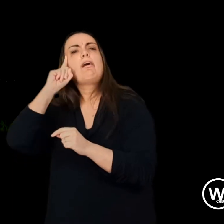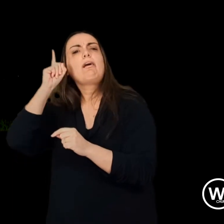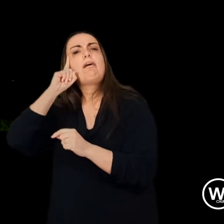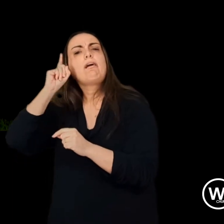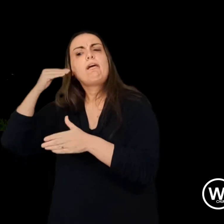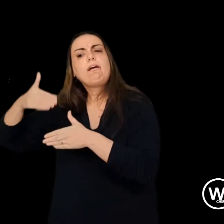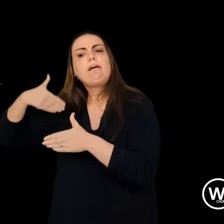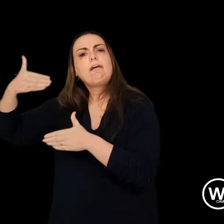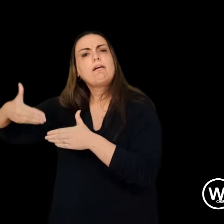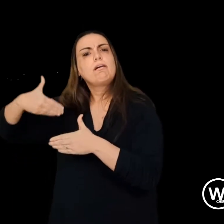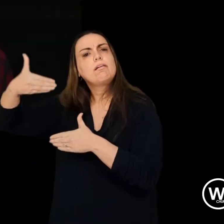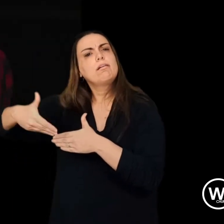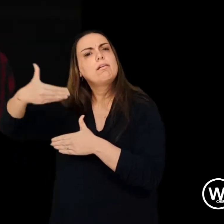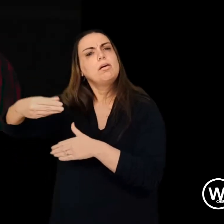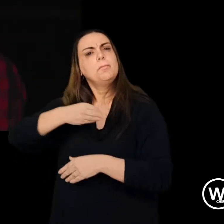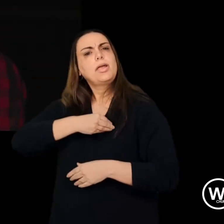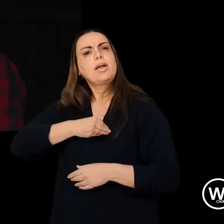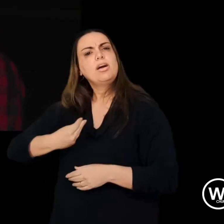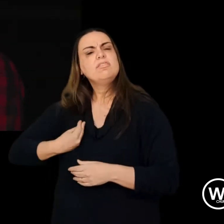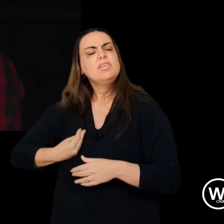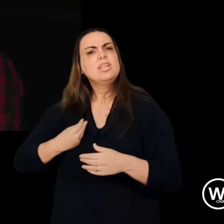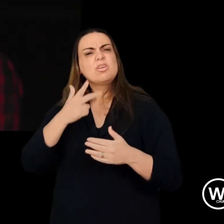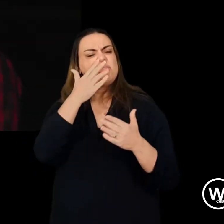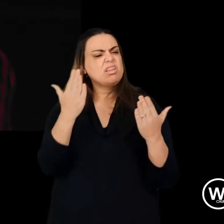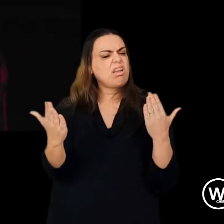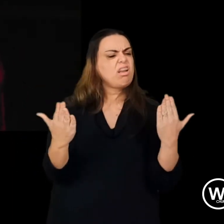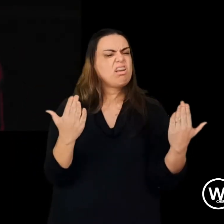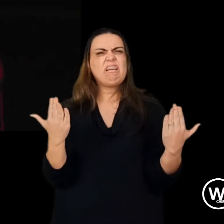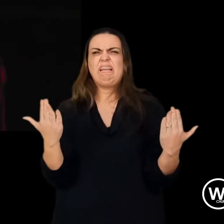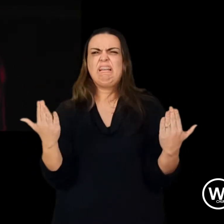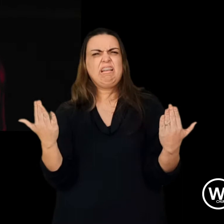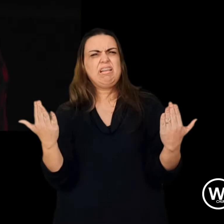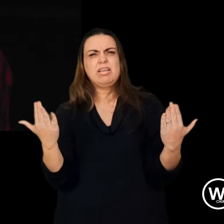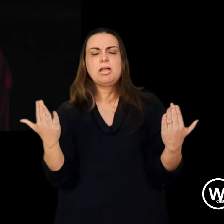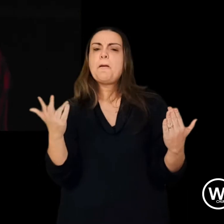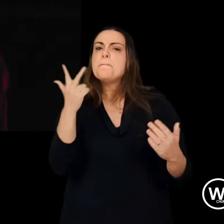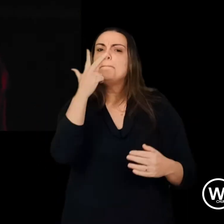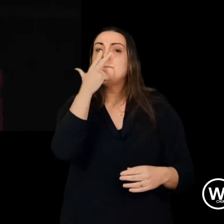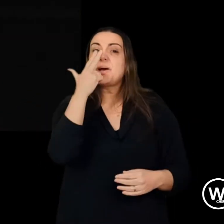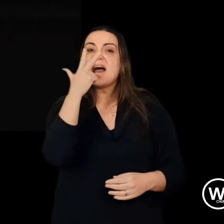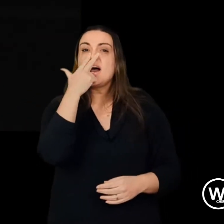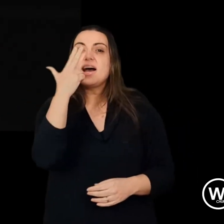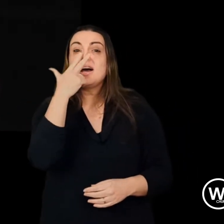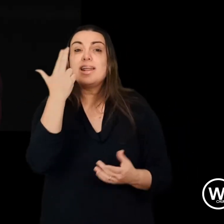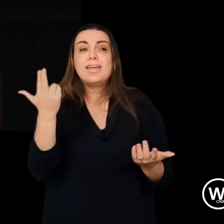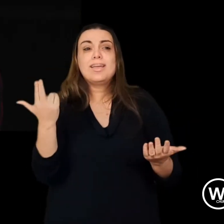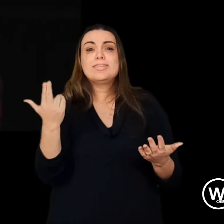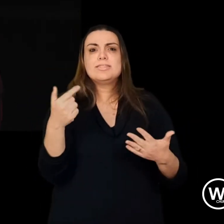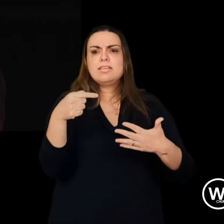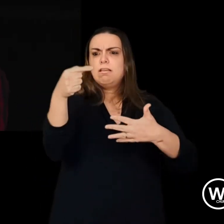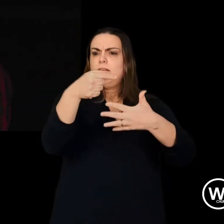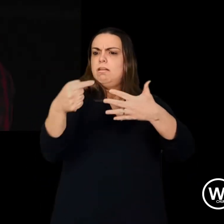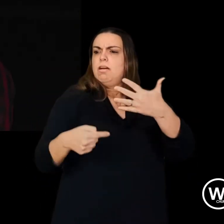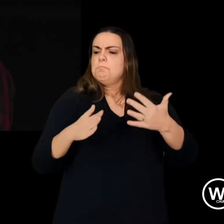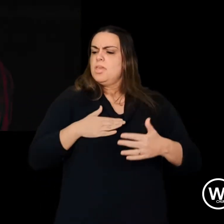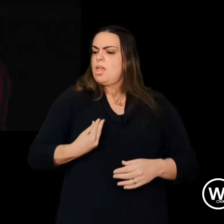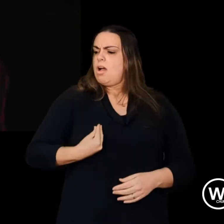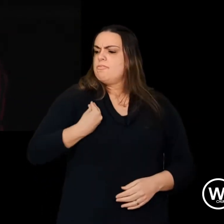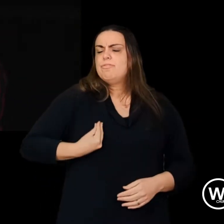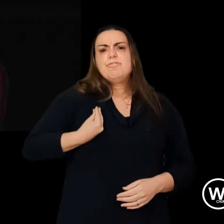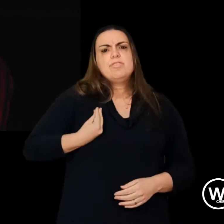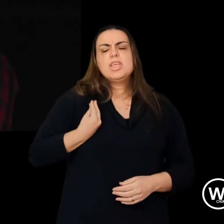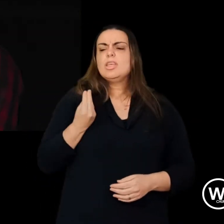da sua existência, do seu pecado. Elas têm como parâmetro a própria existência.